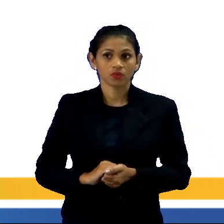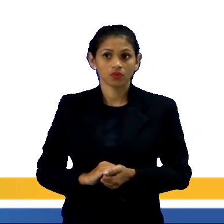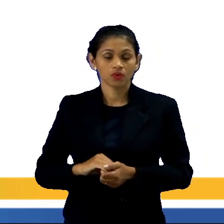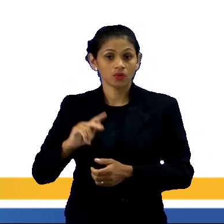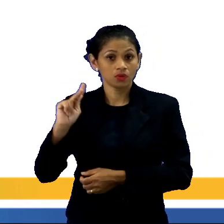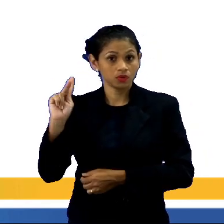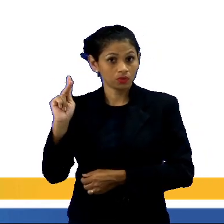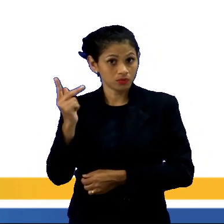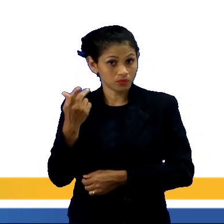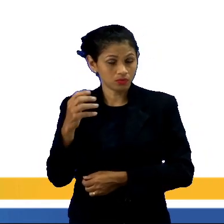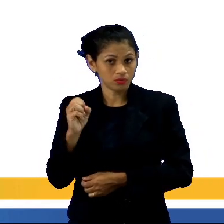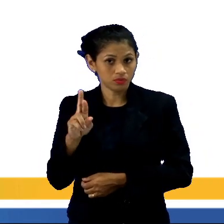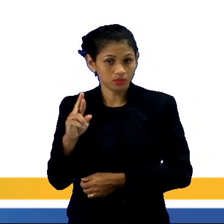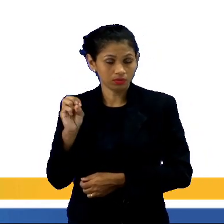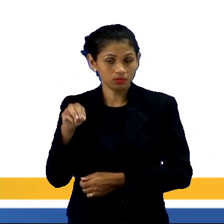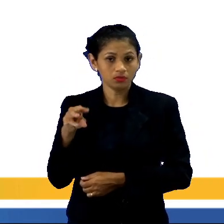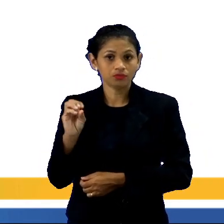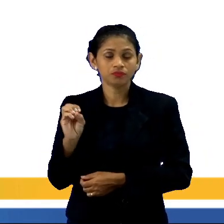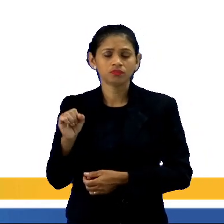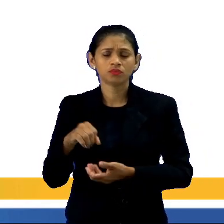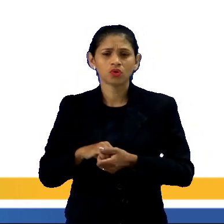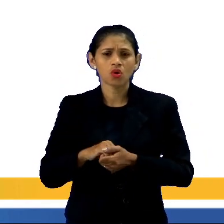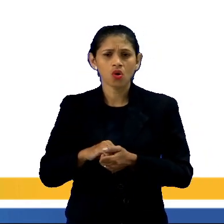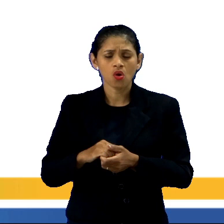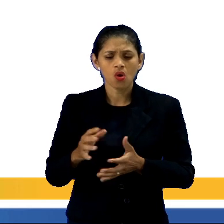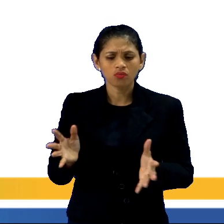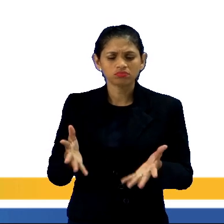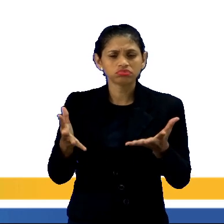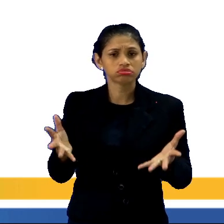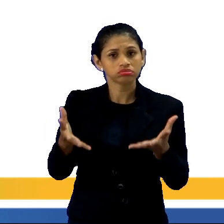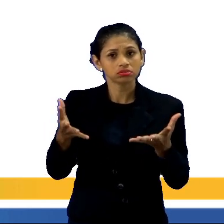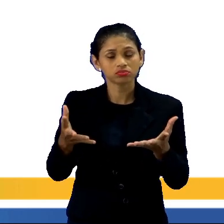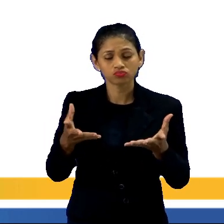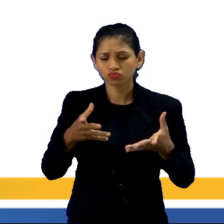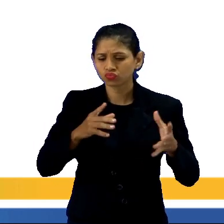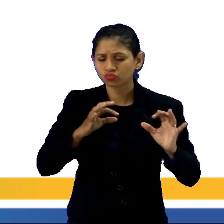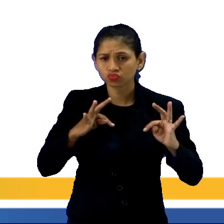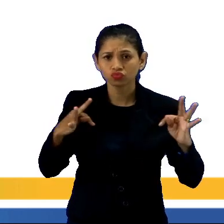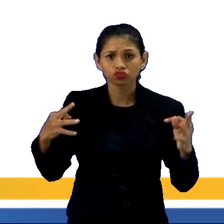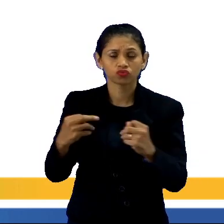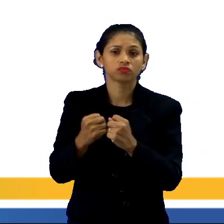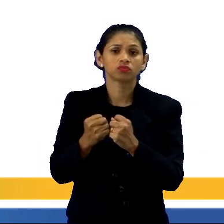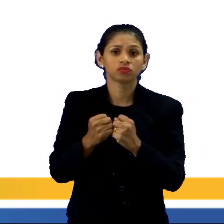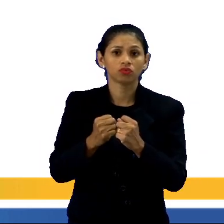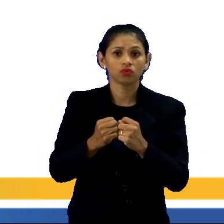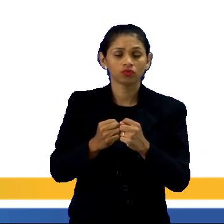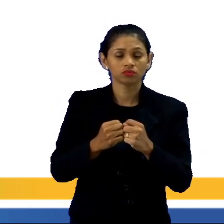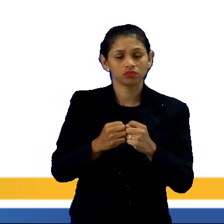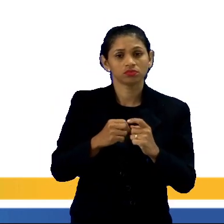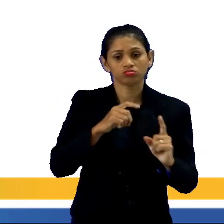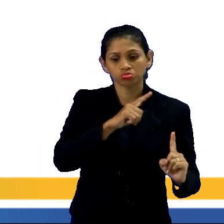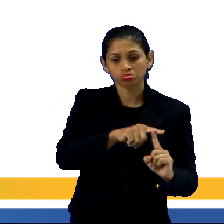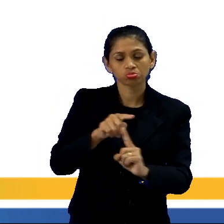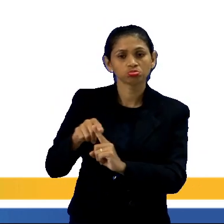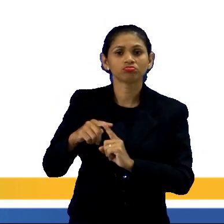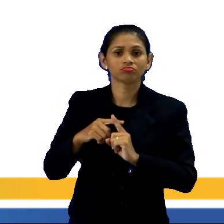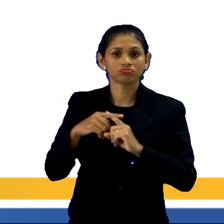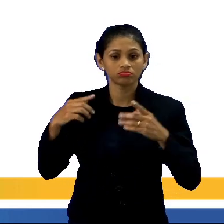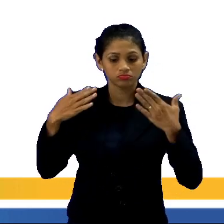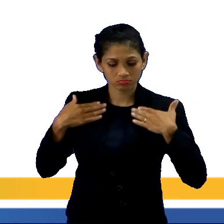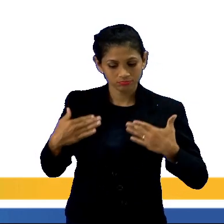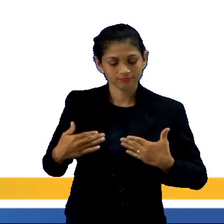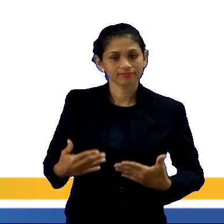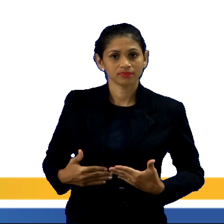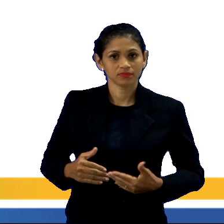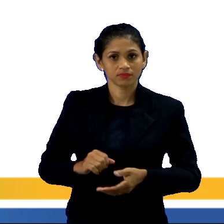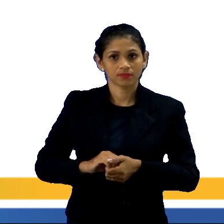Os hormônios, eles influenciam aí praticamente todas as funções dos demais sistemas corporais. E frequentemente ele